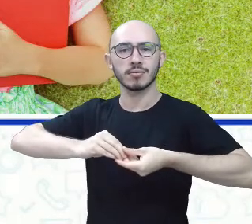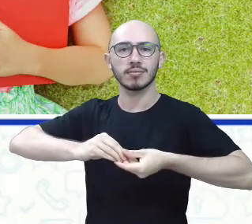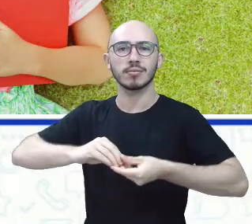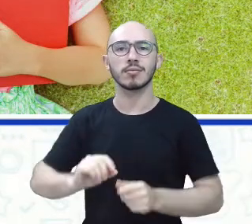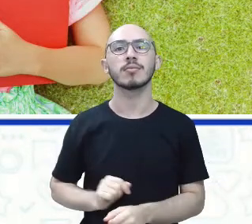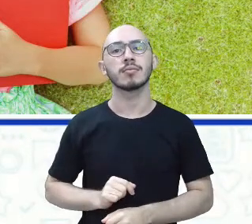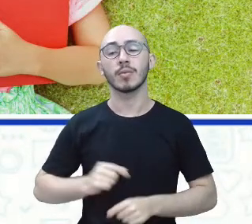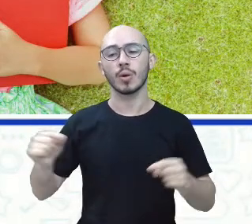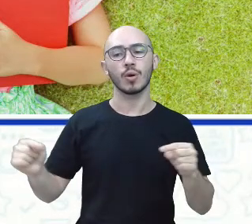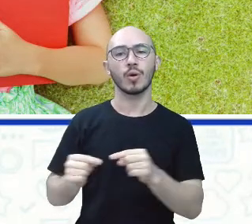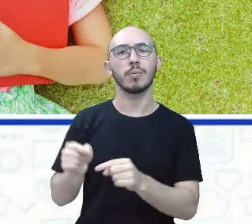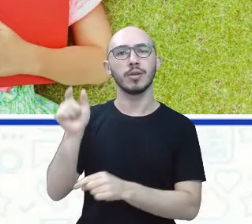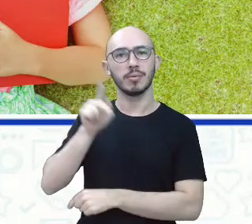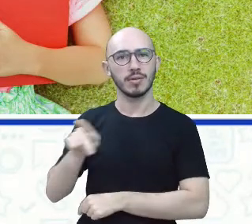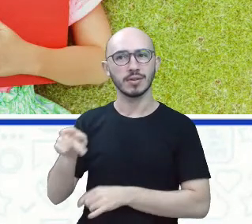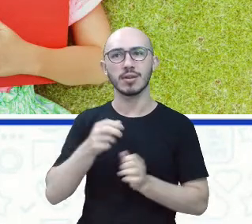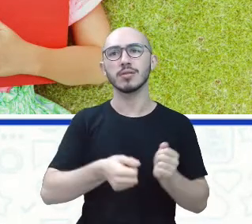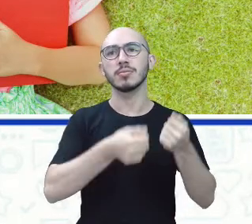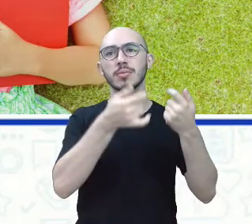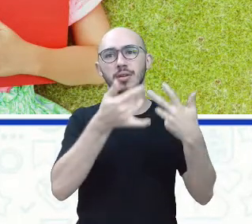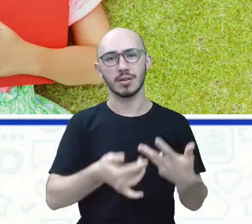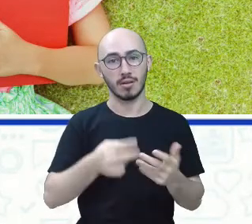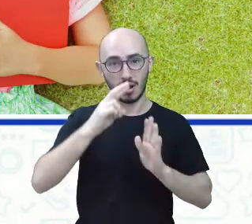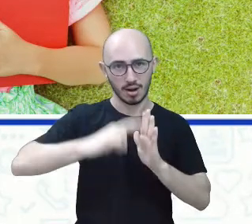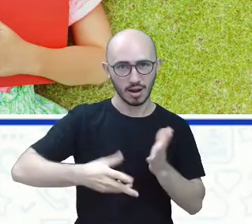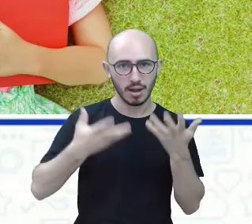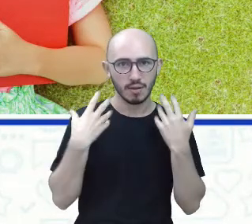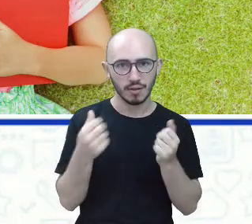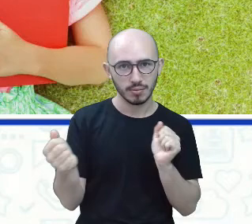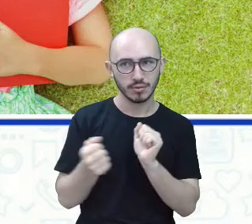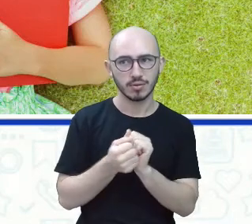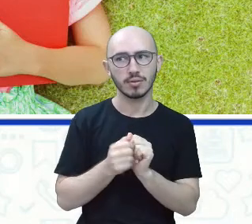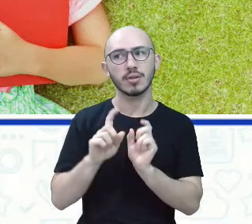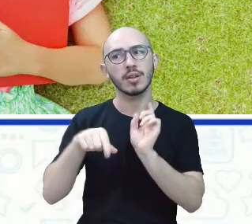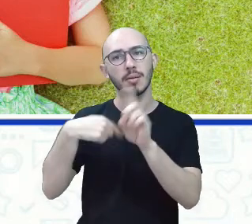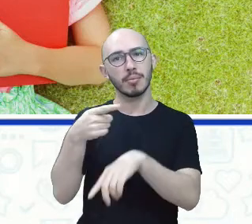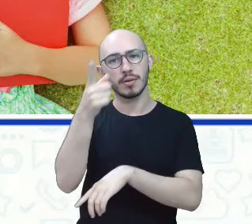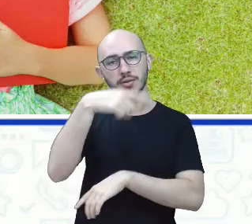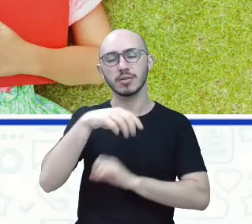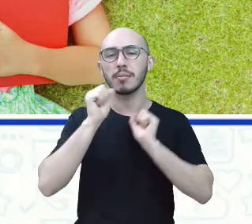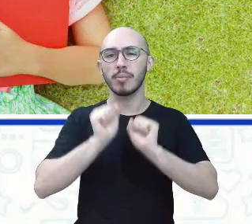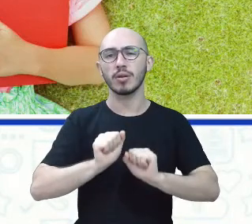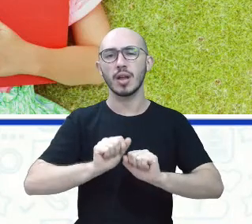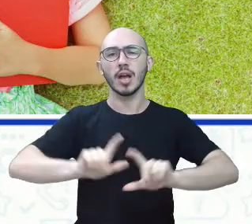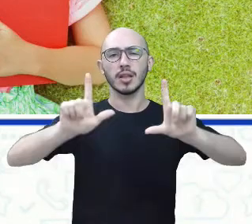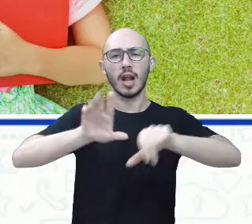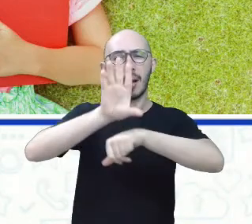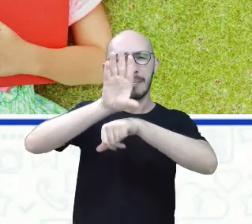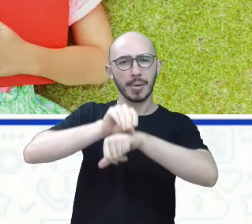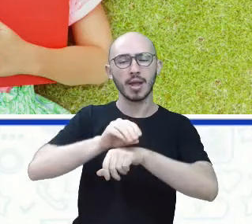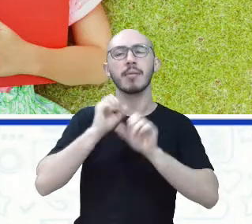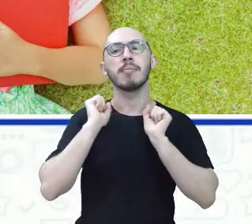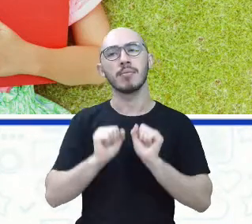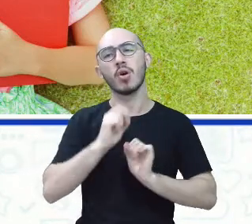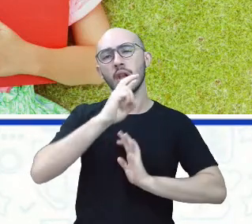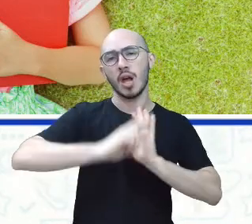Viviane falou, não é, pessoal? Então, vamos ler? Depois vocês podem printar a tela e aí